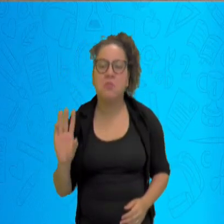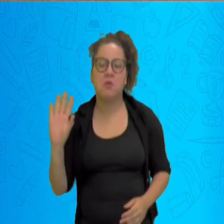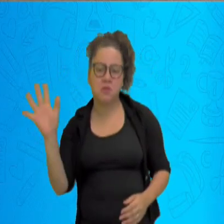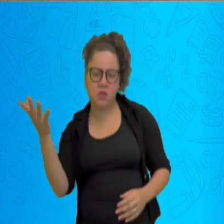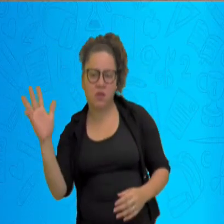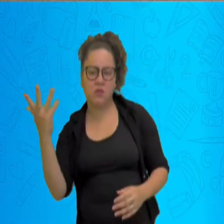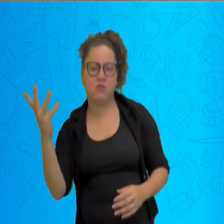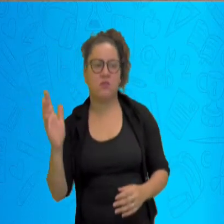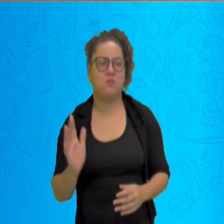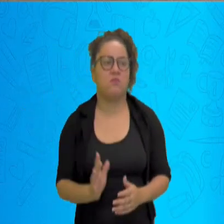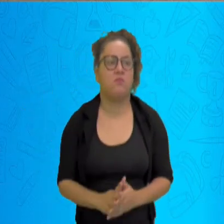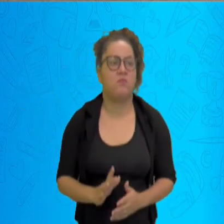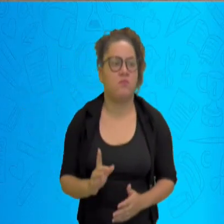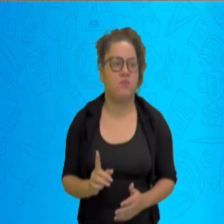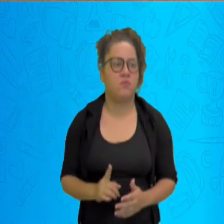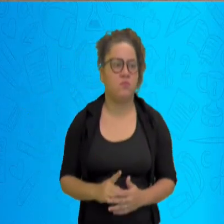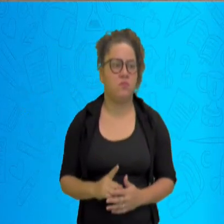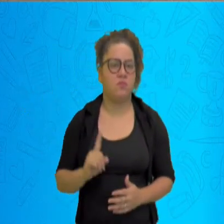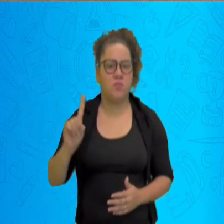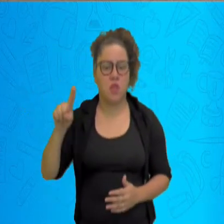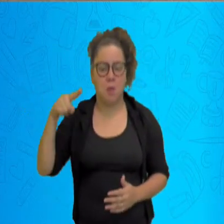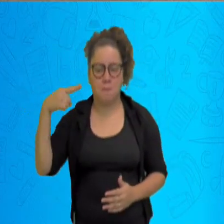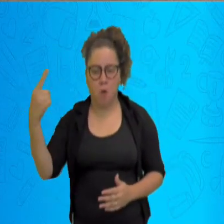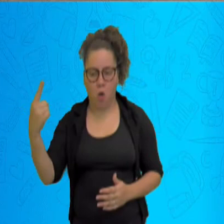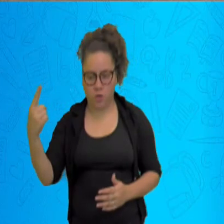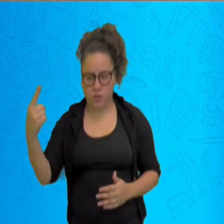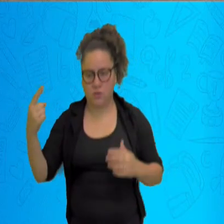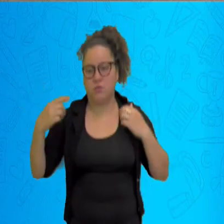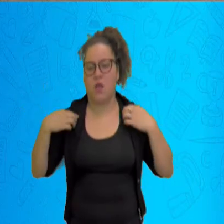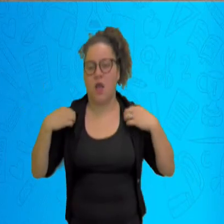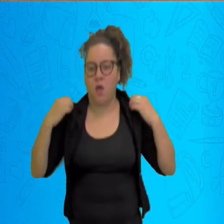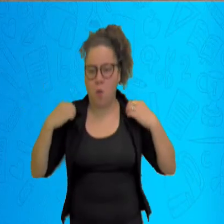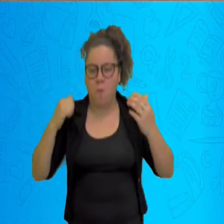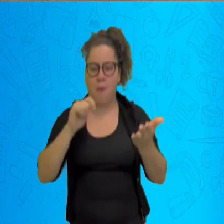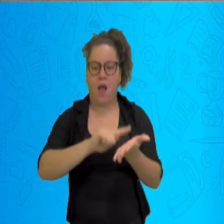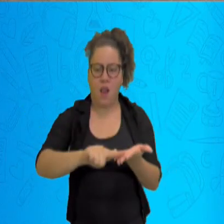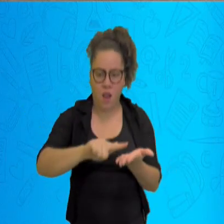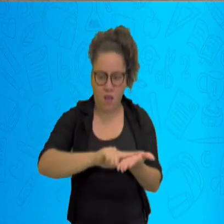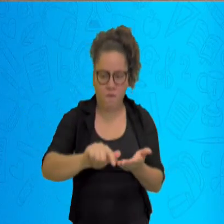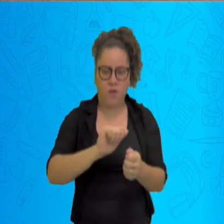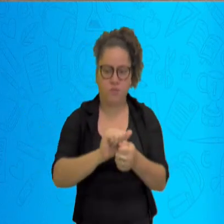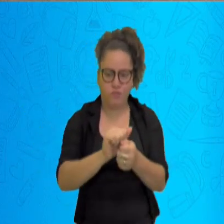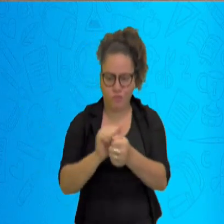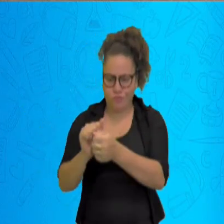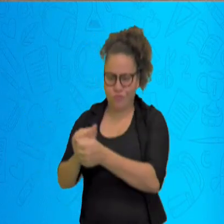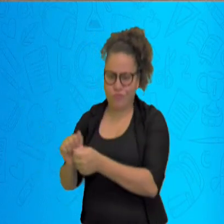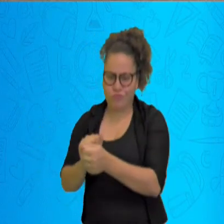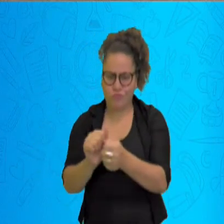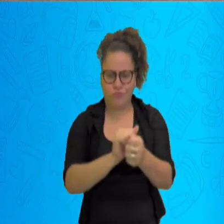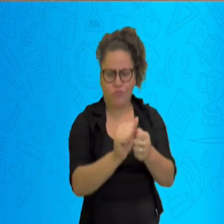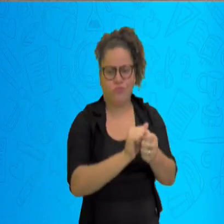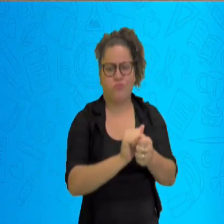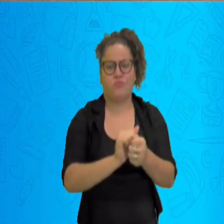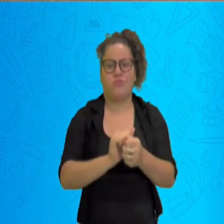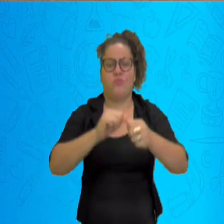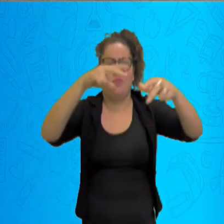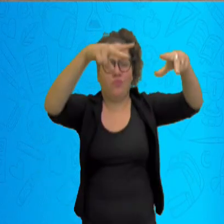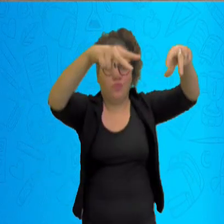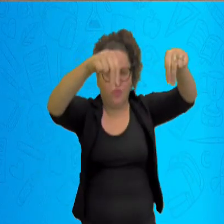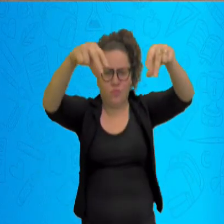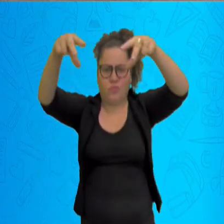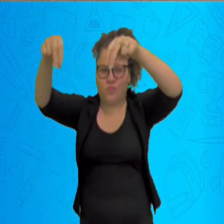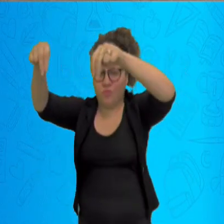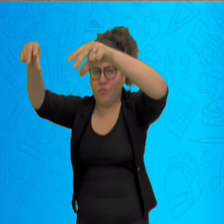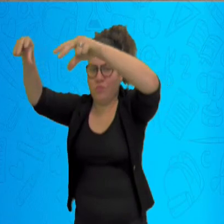casa. Após a lavagem das roupas e colocadas todas no varal, o que acontece?